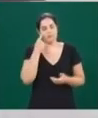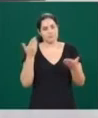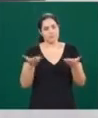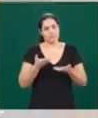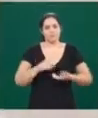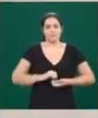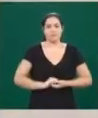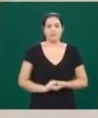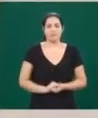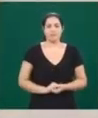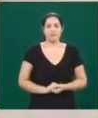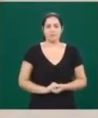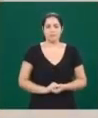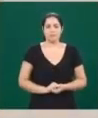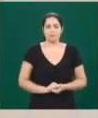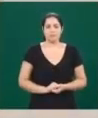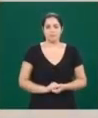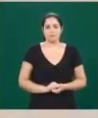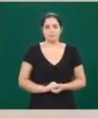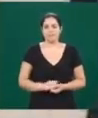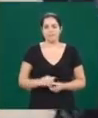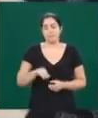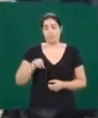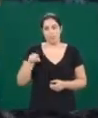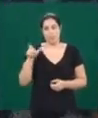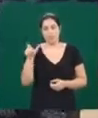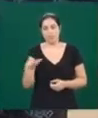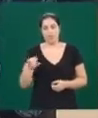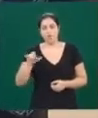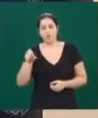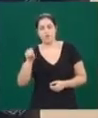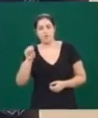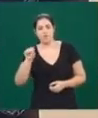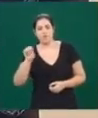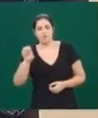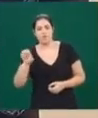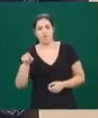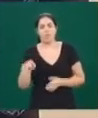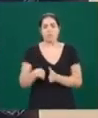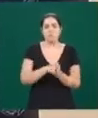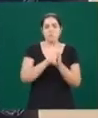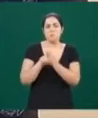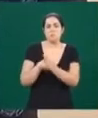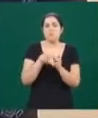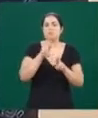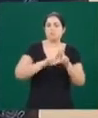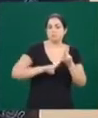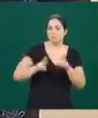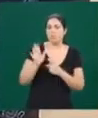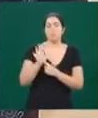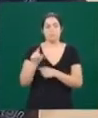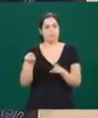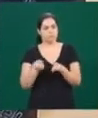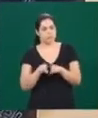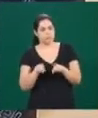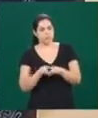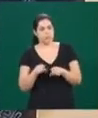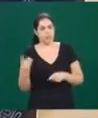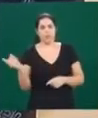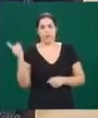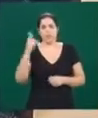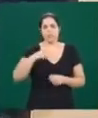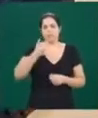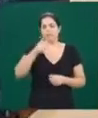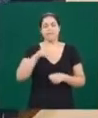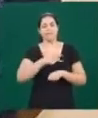malagoli ao meu lado está josé davi honras que é pesquisador da ufam o expositor ele veio de bogotá colômbia só para